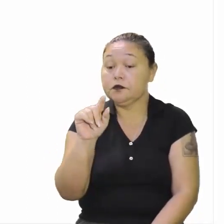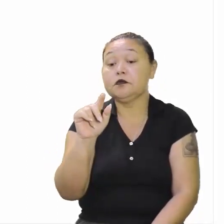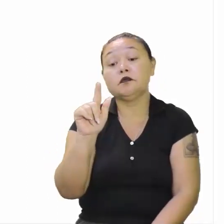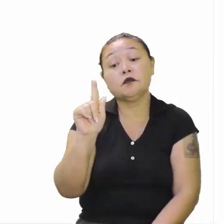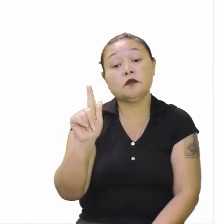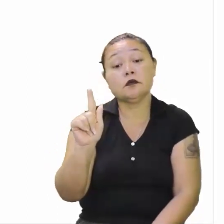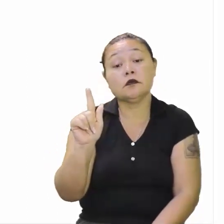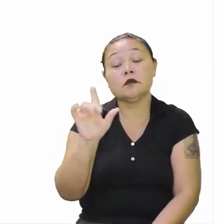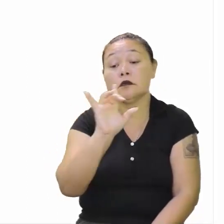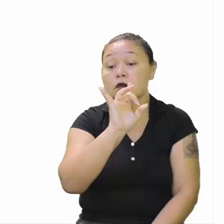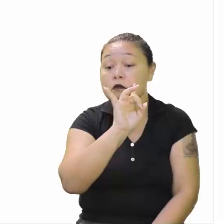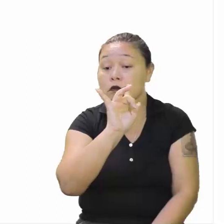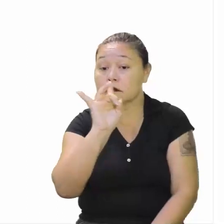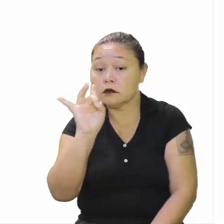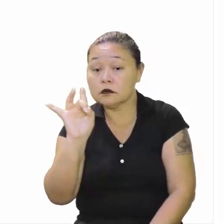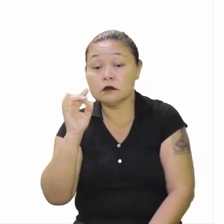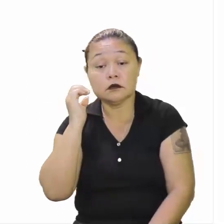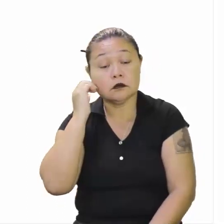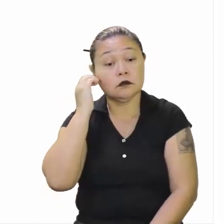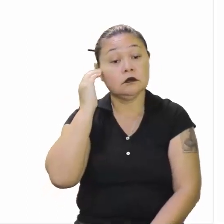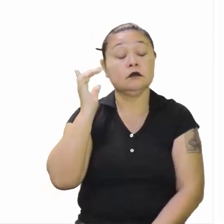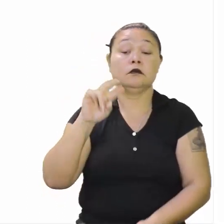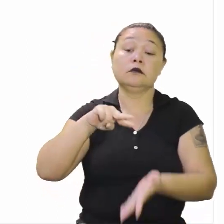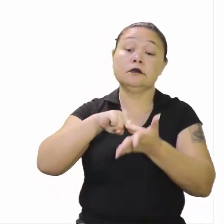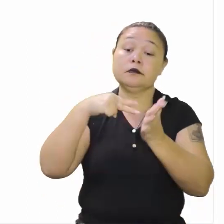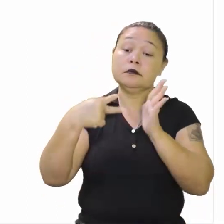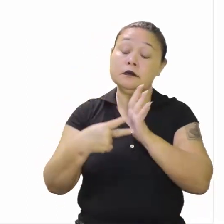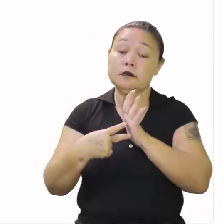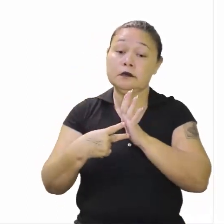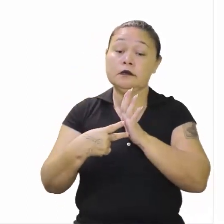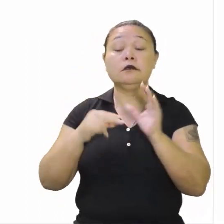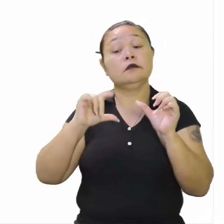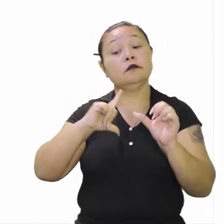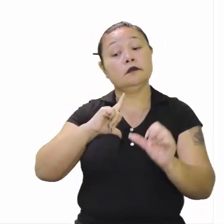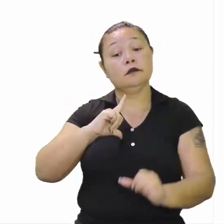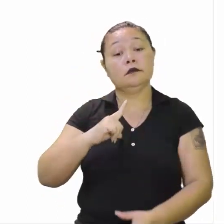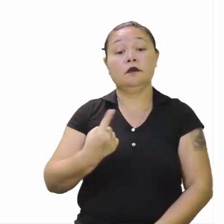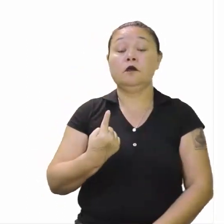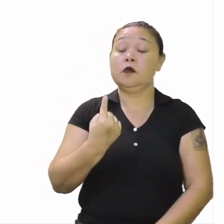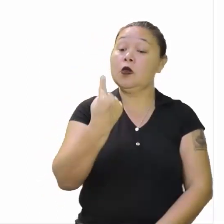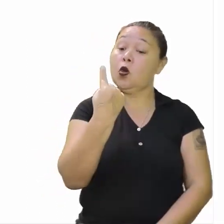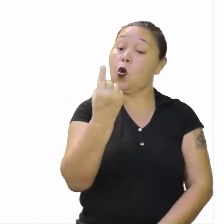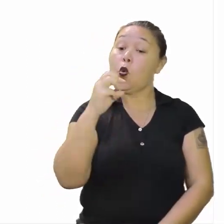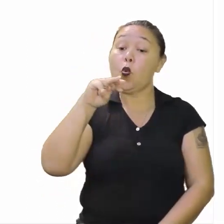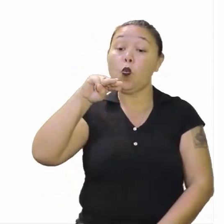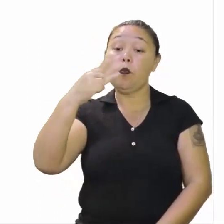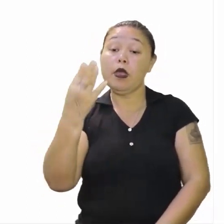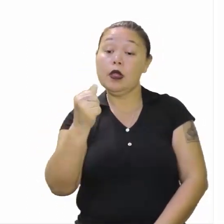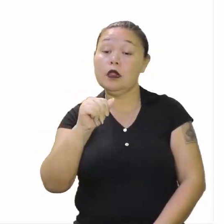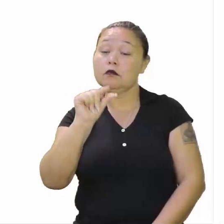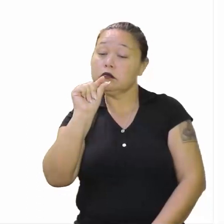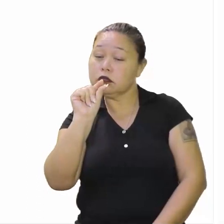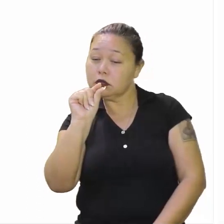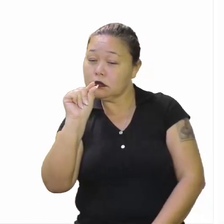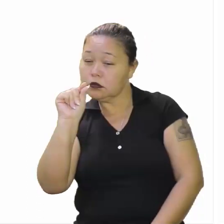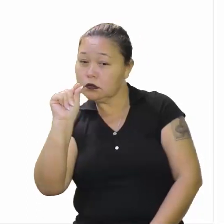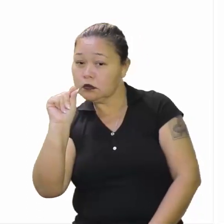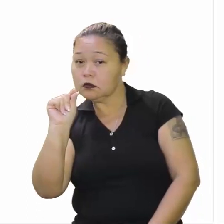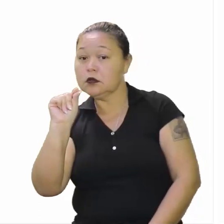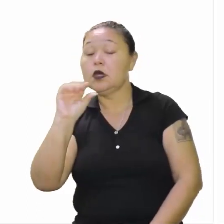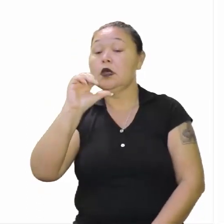cada grama sendo 1000 miligramas, significa dizer que você passa a ter 1 milhão de miligramas, ou seja, 10 elevado a